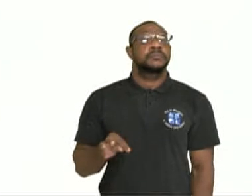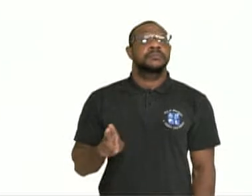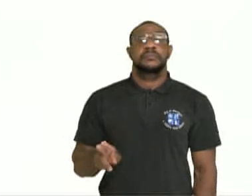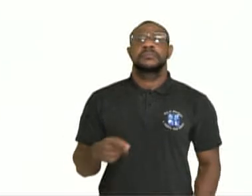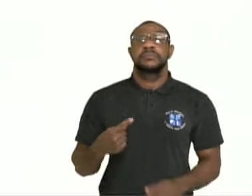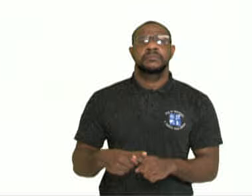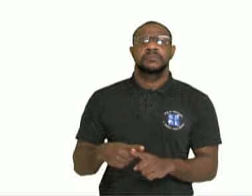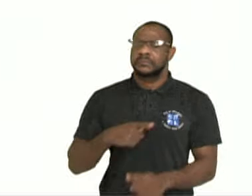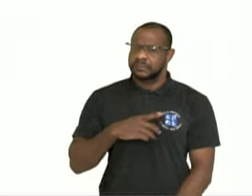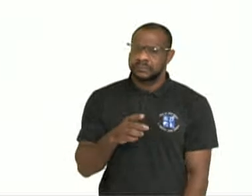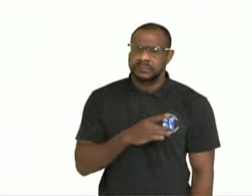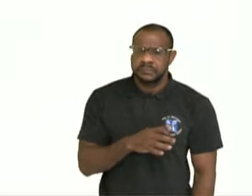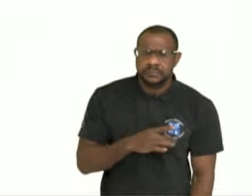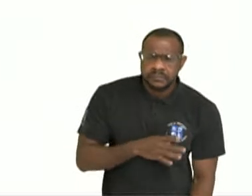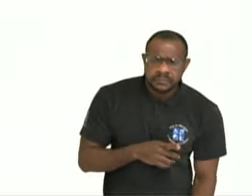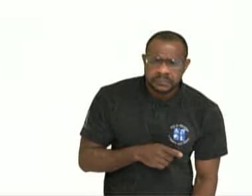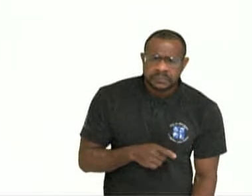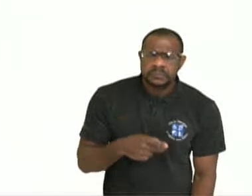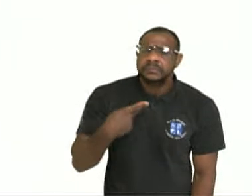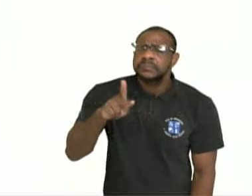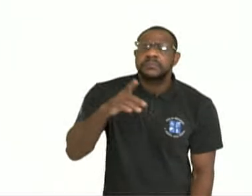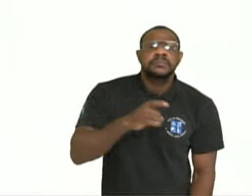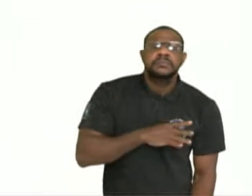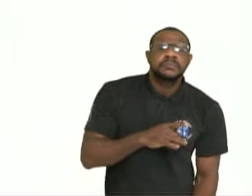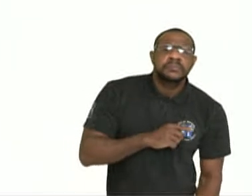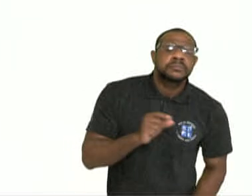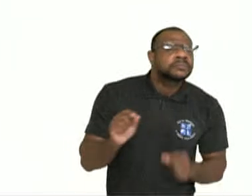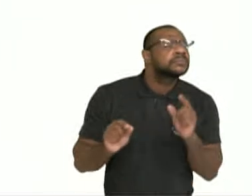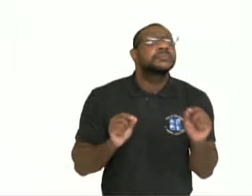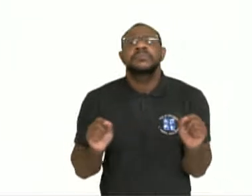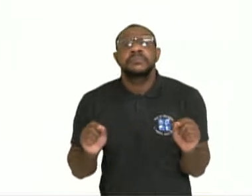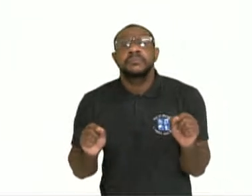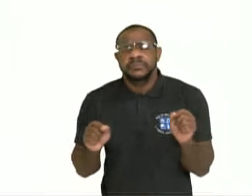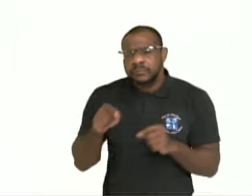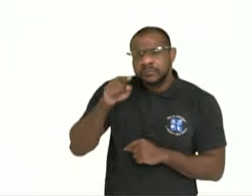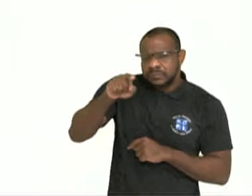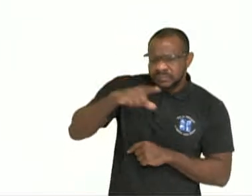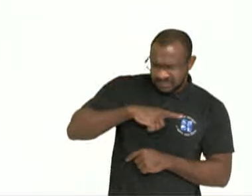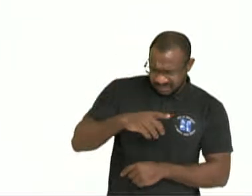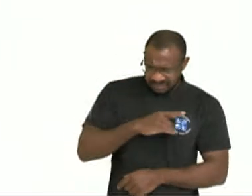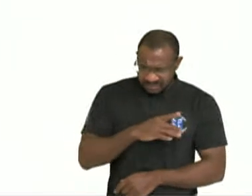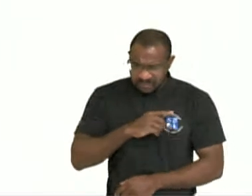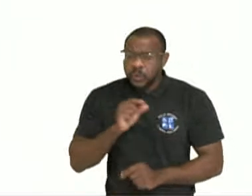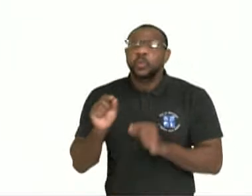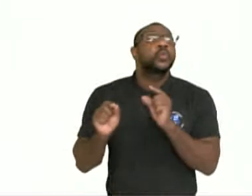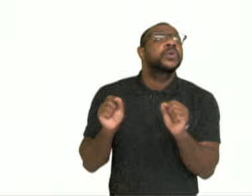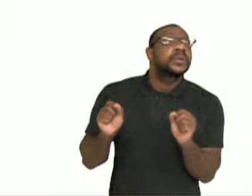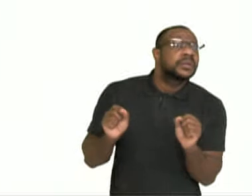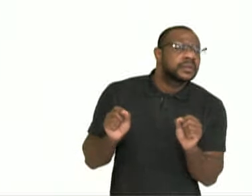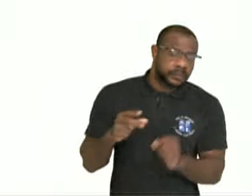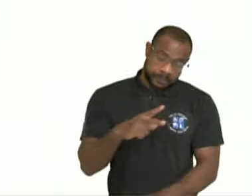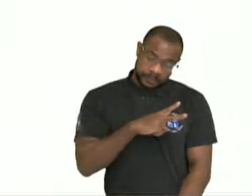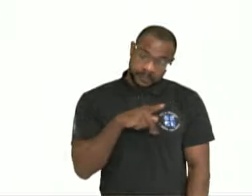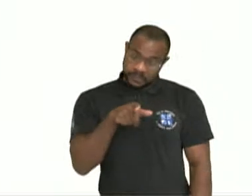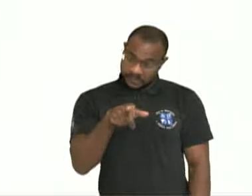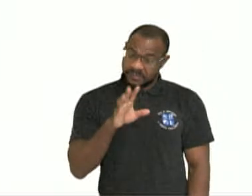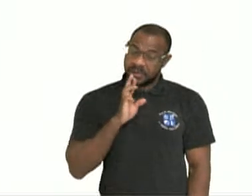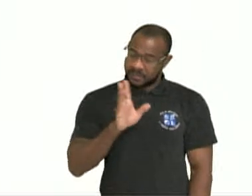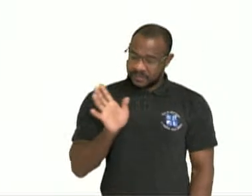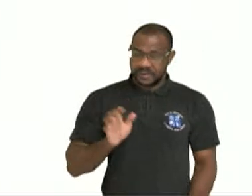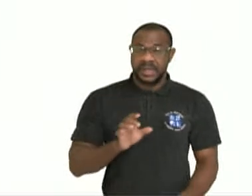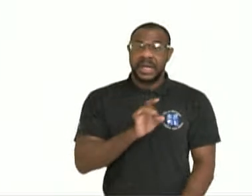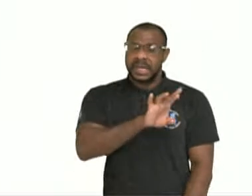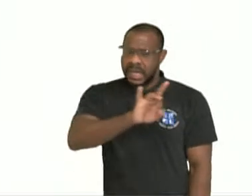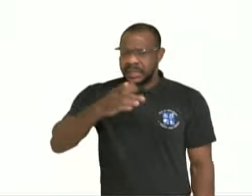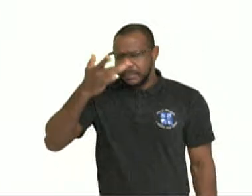medo? Quais são tus medos? Então essa é uma pergunta aí pessoal, você pensa... Cada